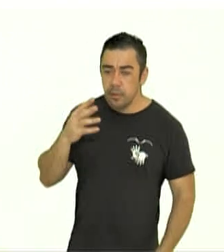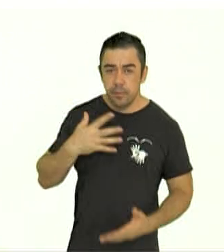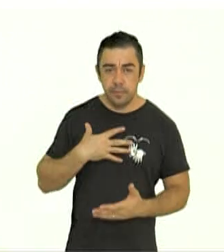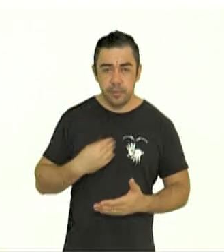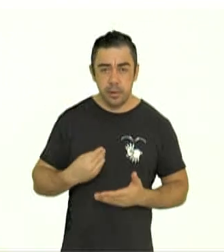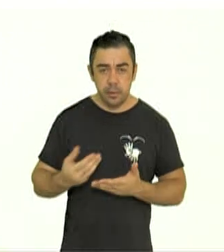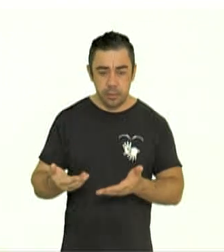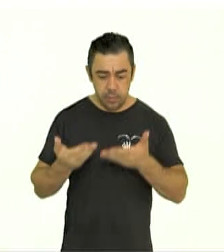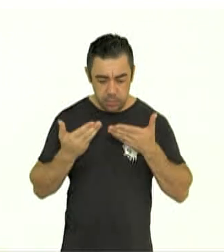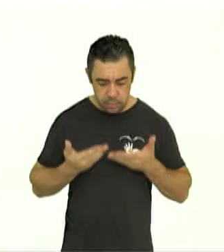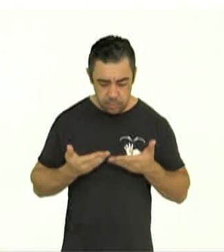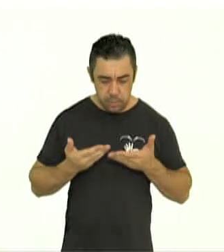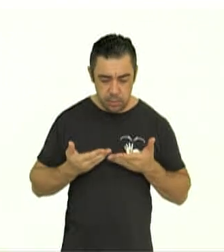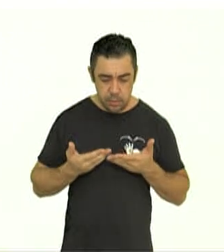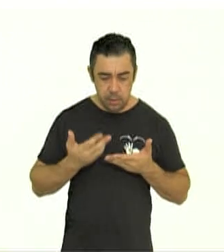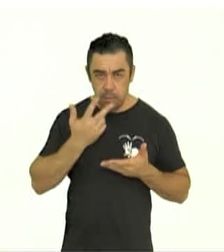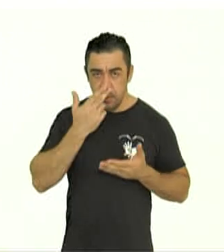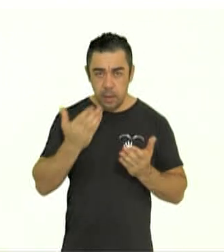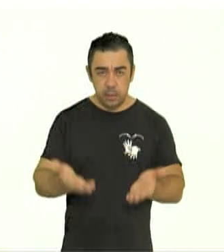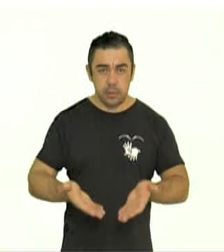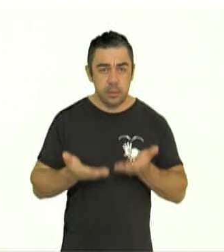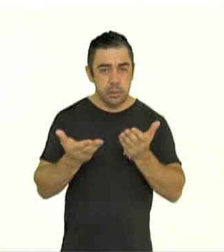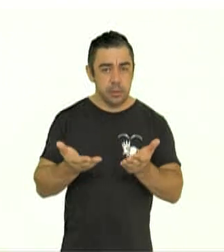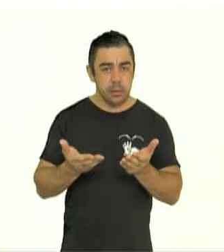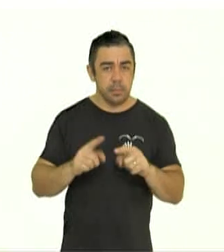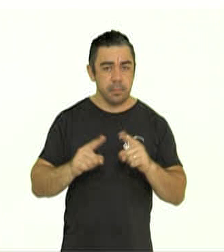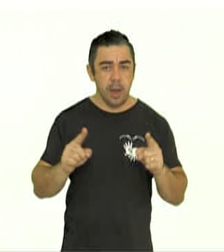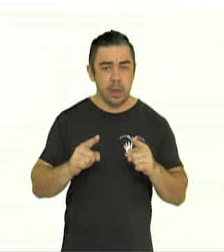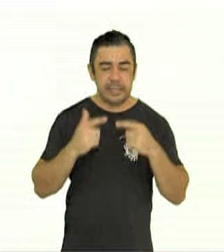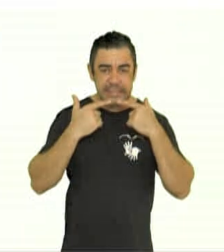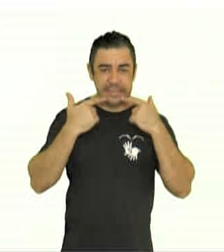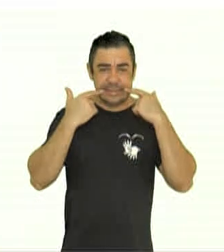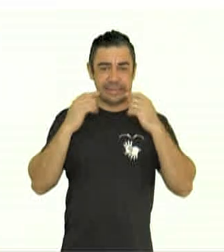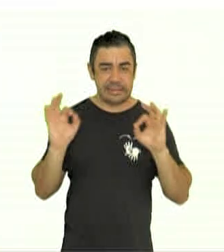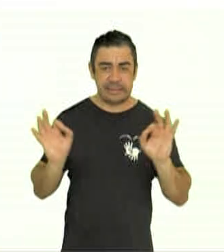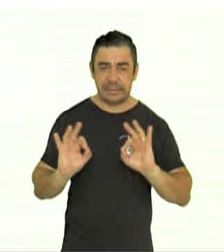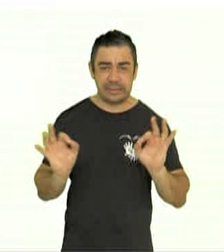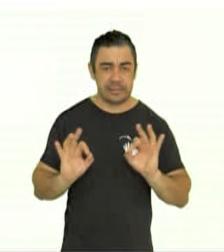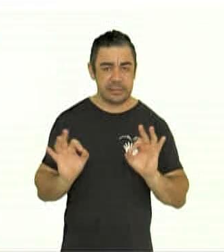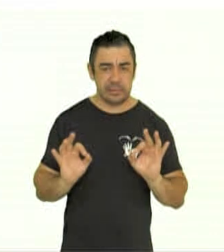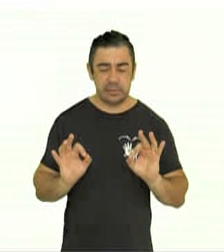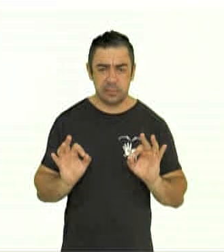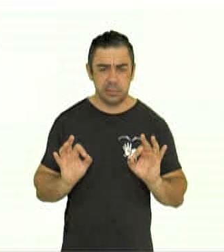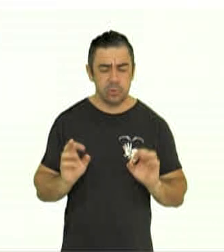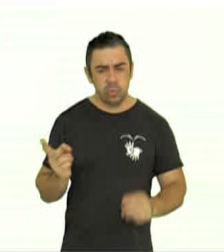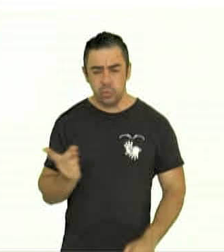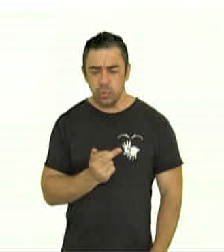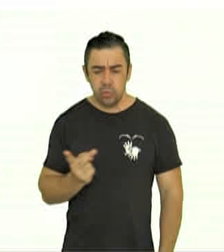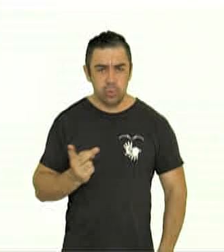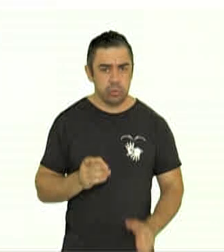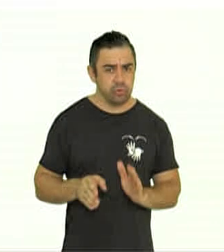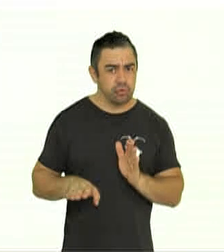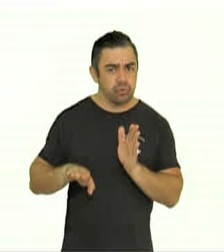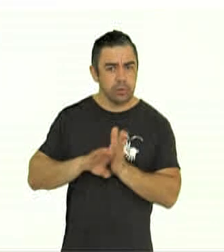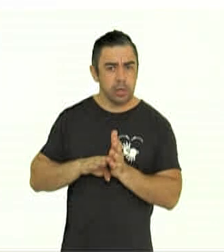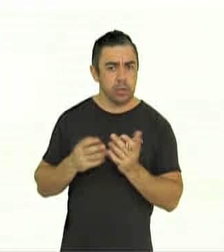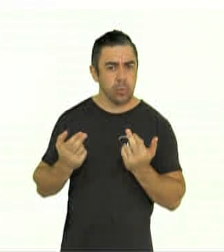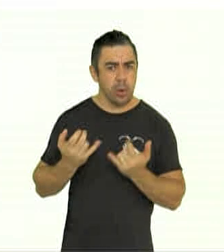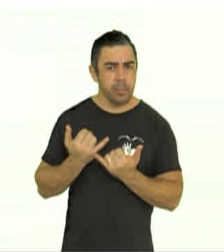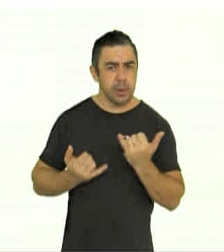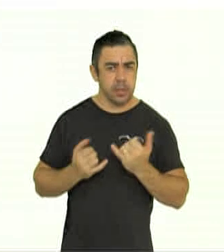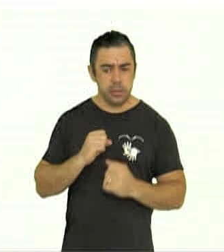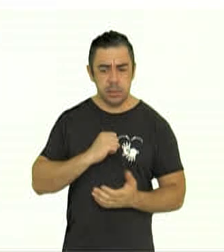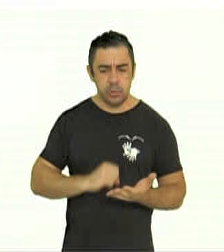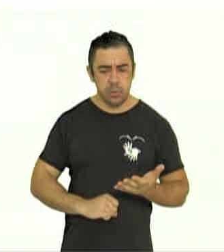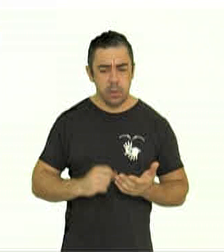depositado diante dela ao modo de uma oferenda, mas ninguém sorri. Eles chegam como sacerdotes. Ao